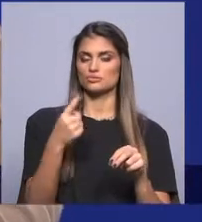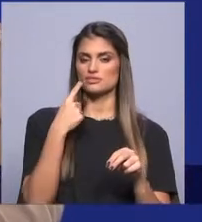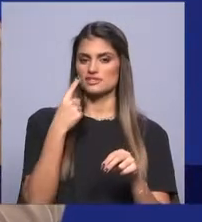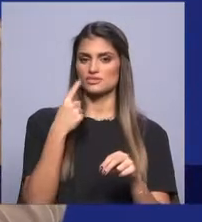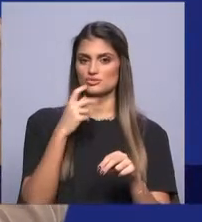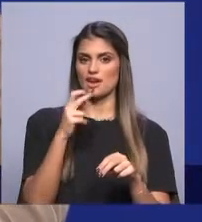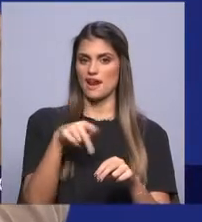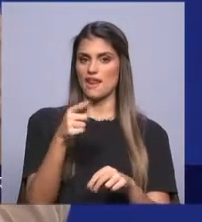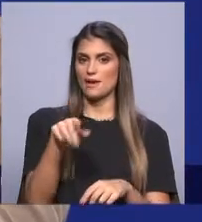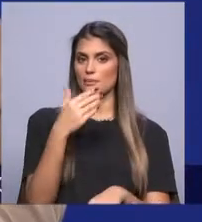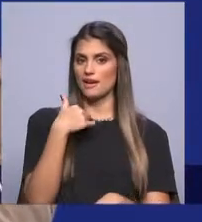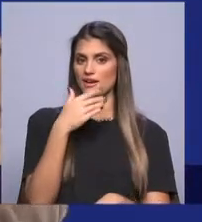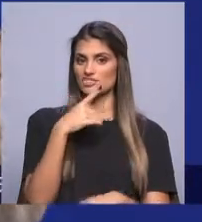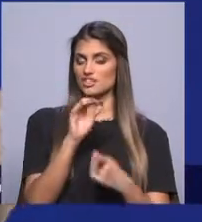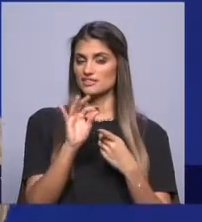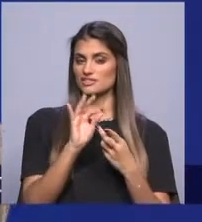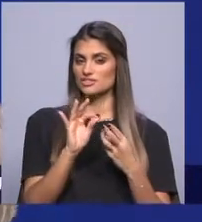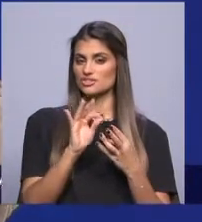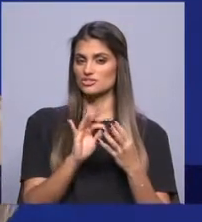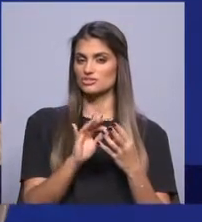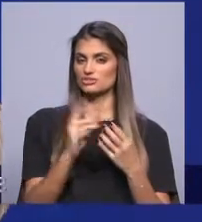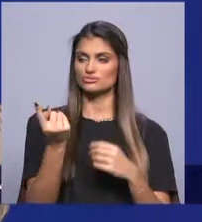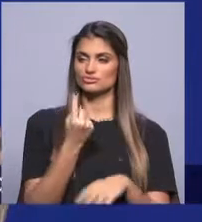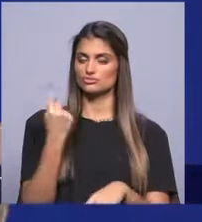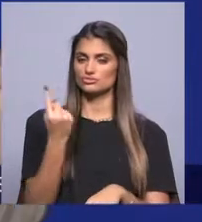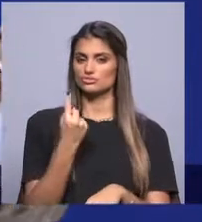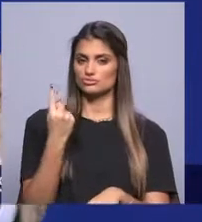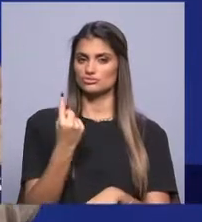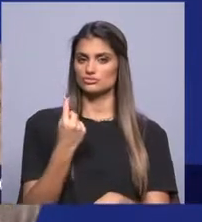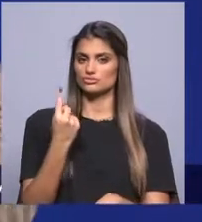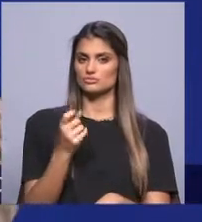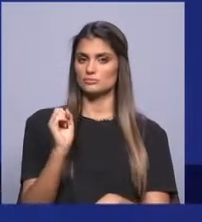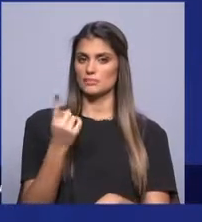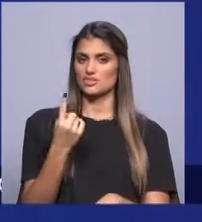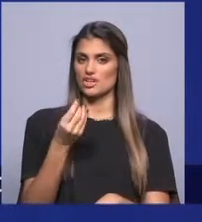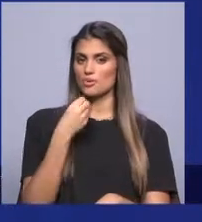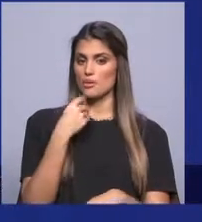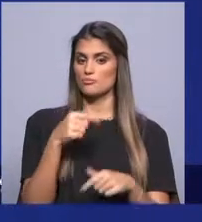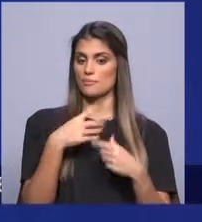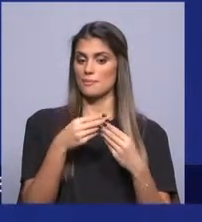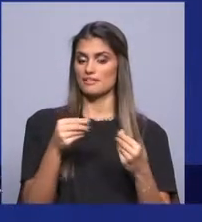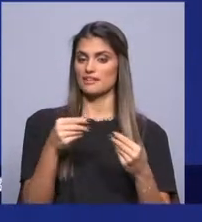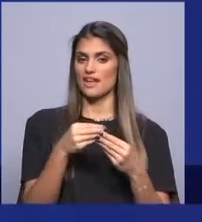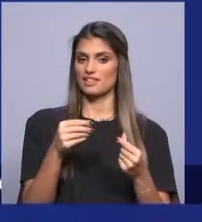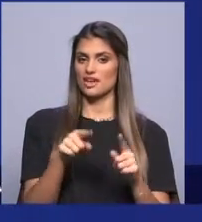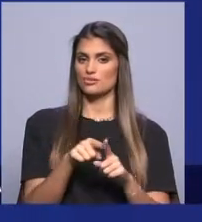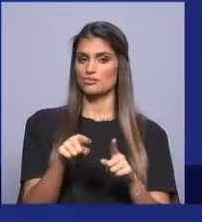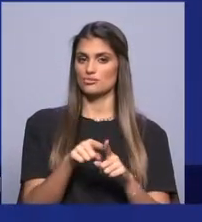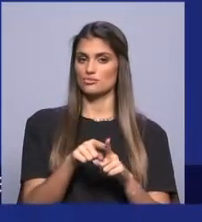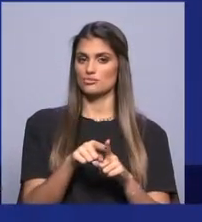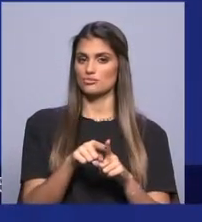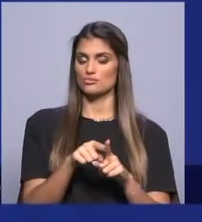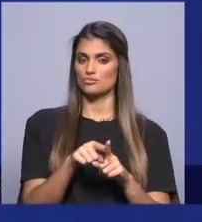uma anã branca com estas características a orbitar um pulsar que está a comer a sua própria matéria. Portanto, é uma espécie de jackpot